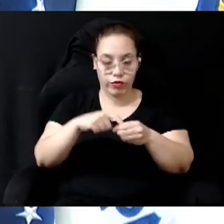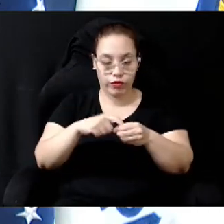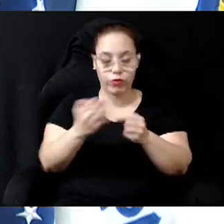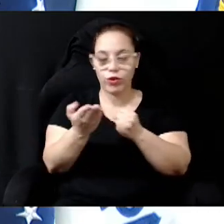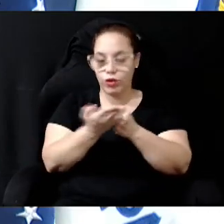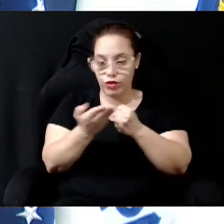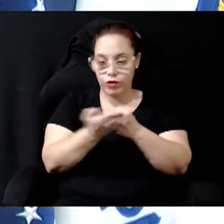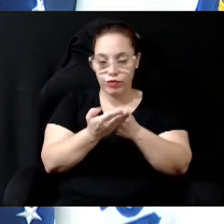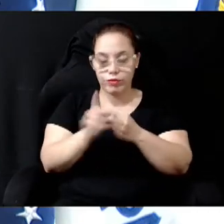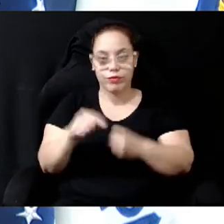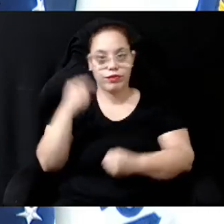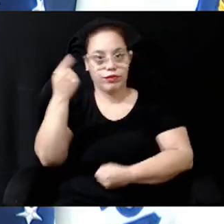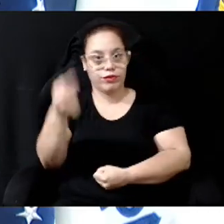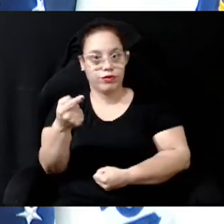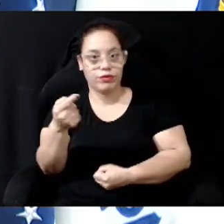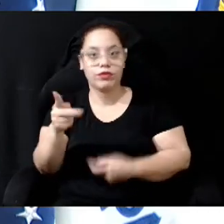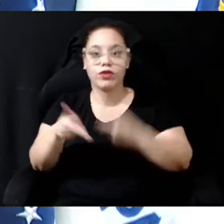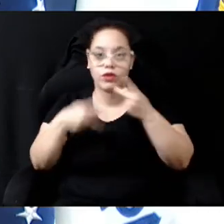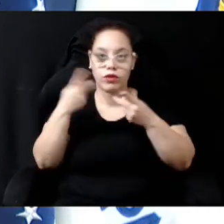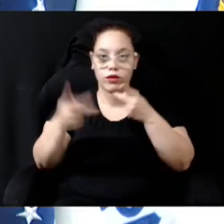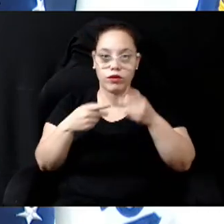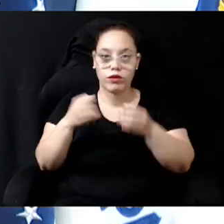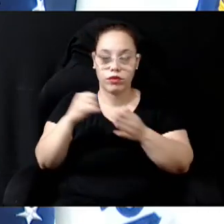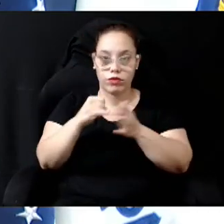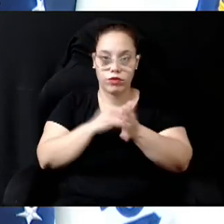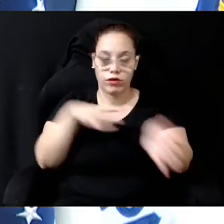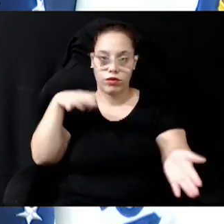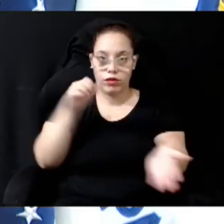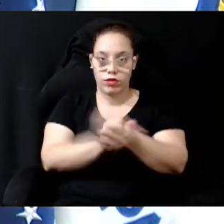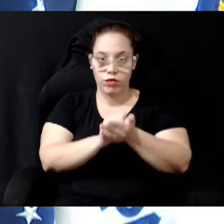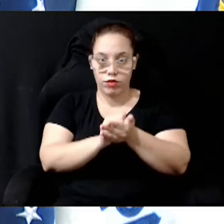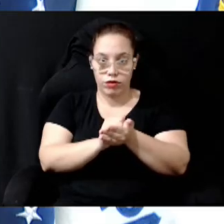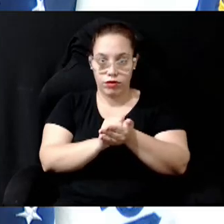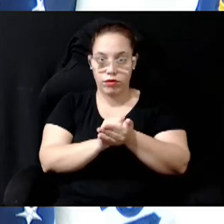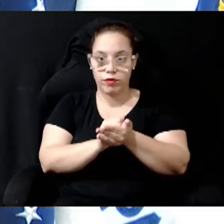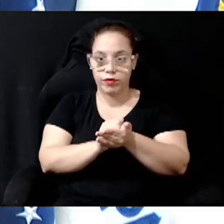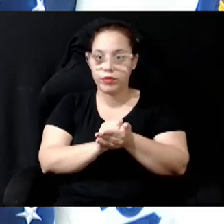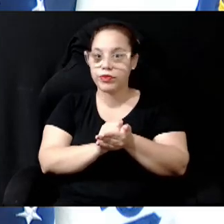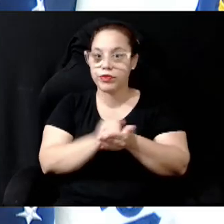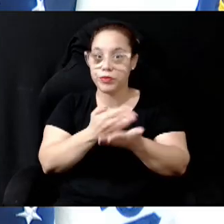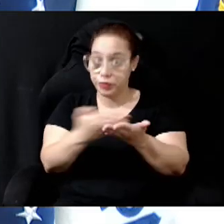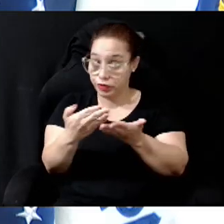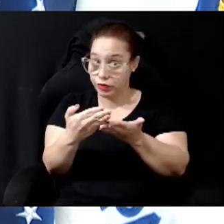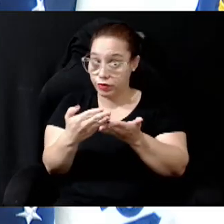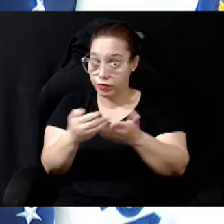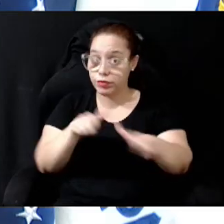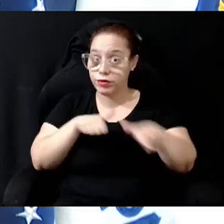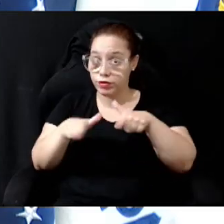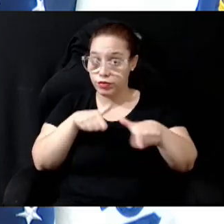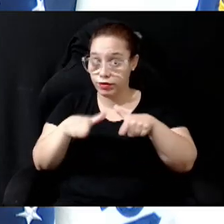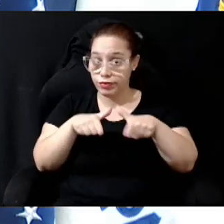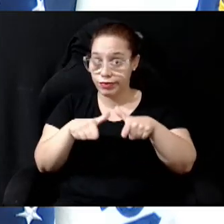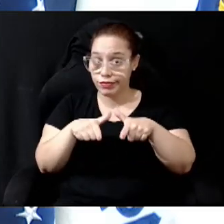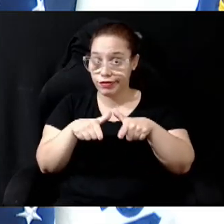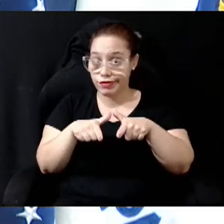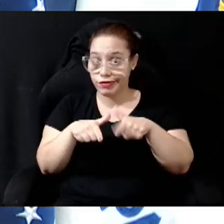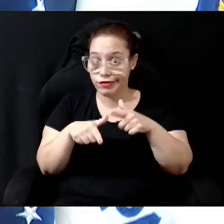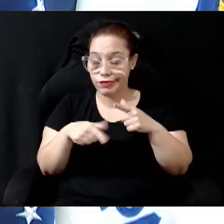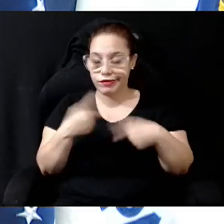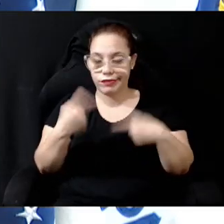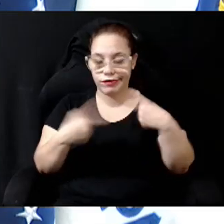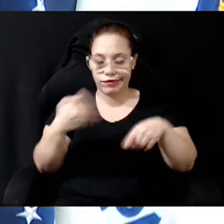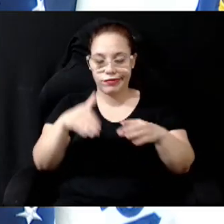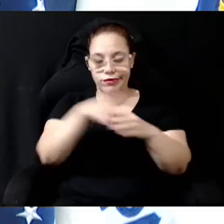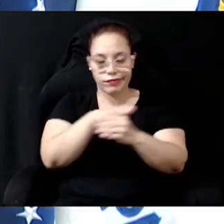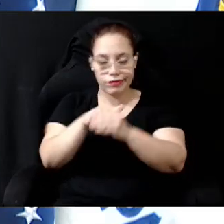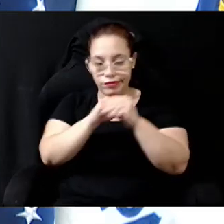pouquinho já fazendo a inscrição para, na sequência, iniciar os trabalhos, então, de análise e votação dos projetos.